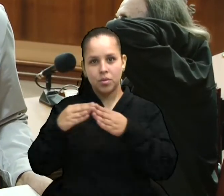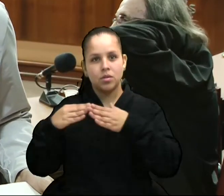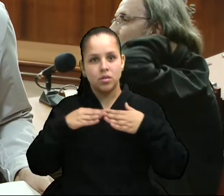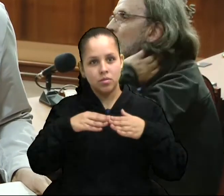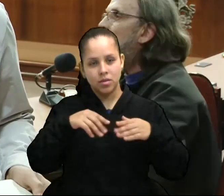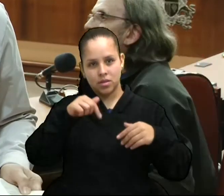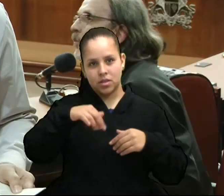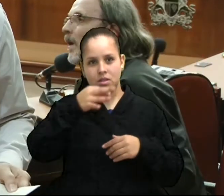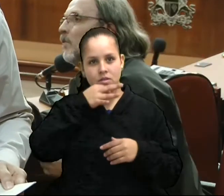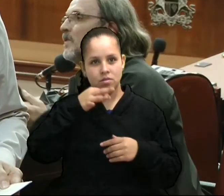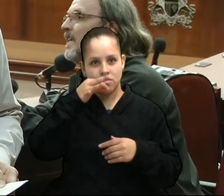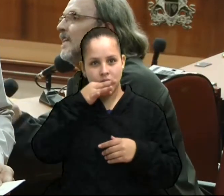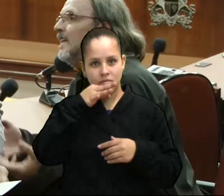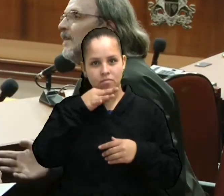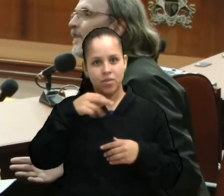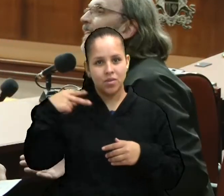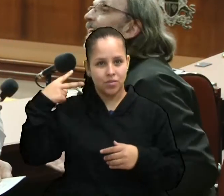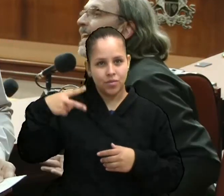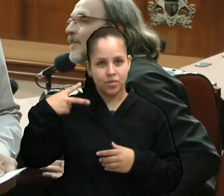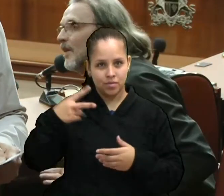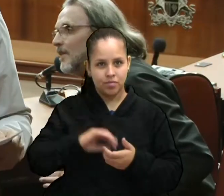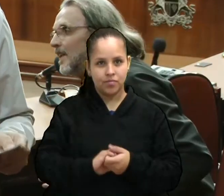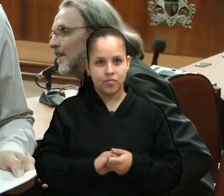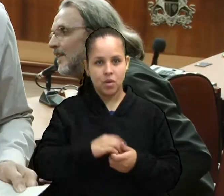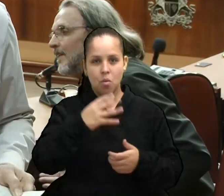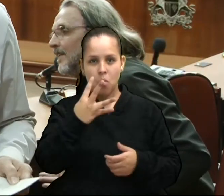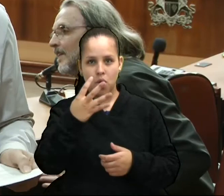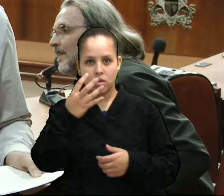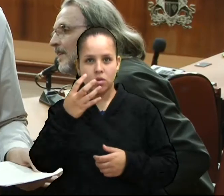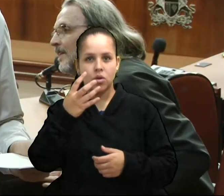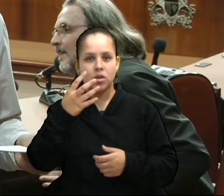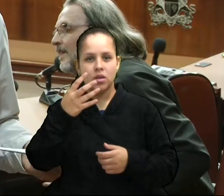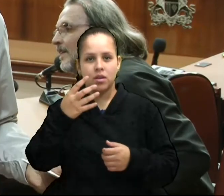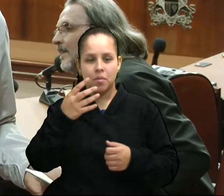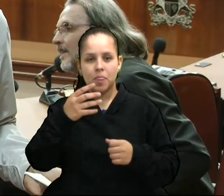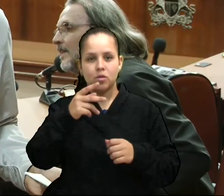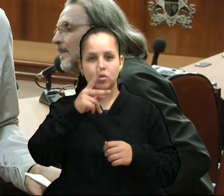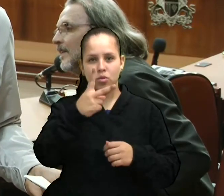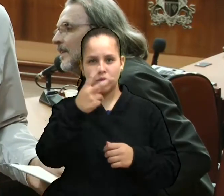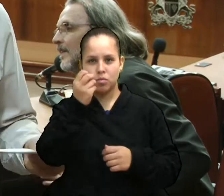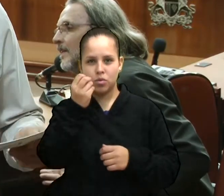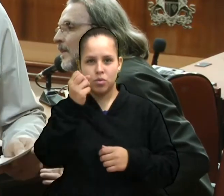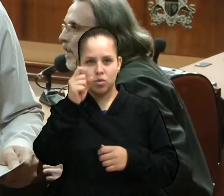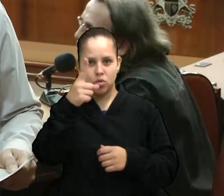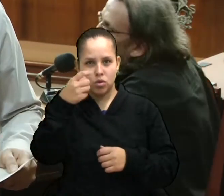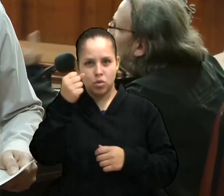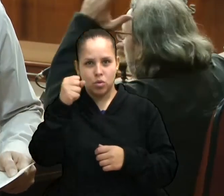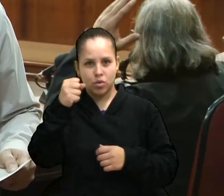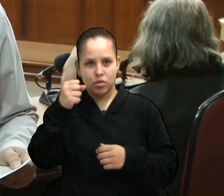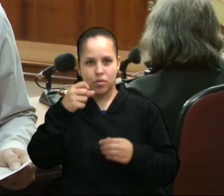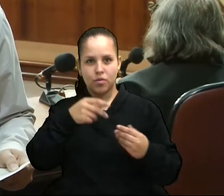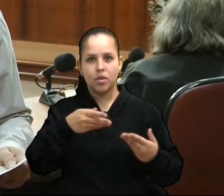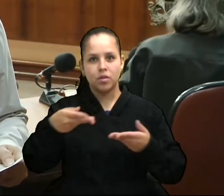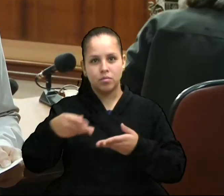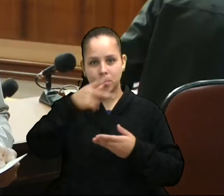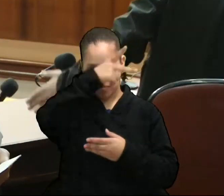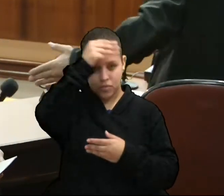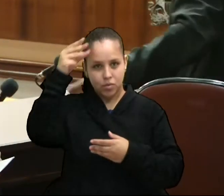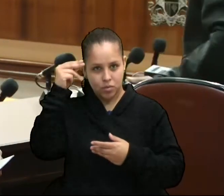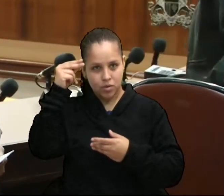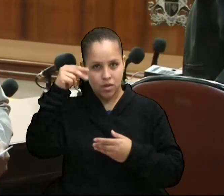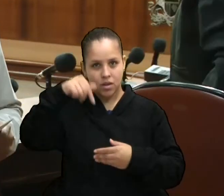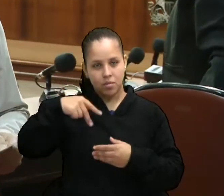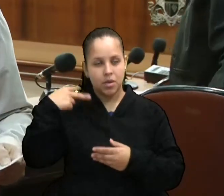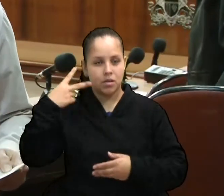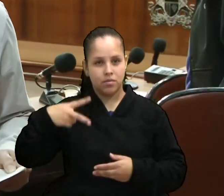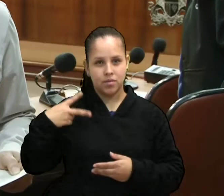Sul, que debateu o projeto de lei número 4 de 2018, enviado pelo Executivo à Câmara de Vereadores. Projeto este que